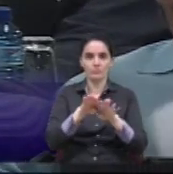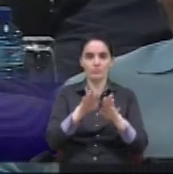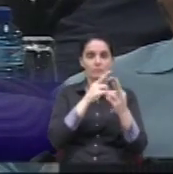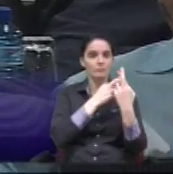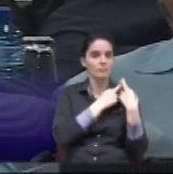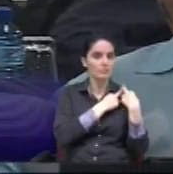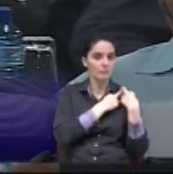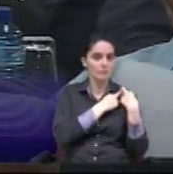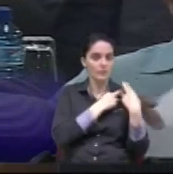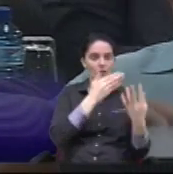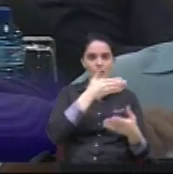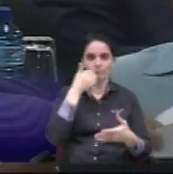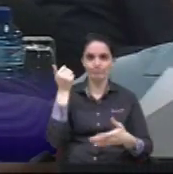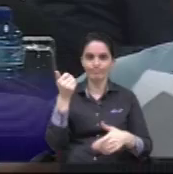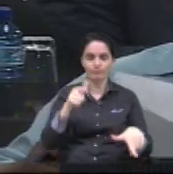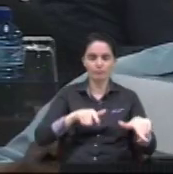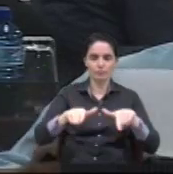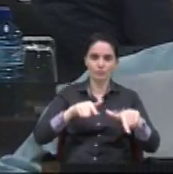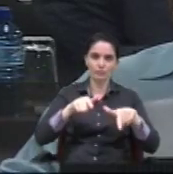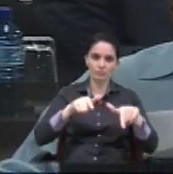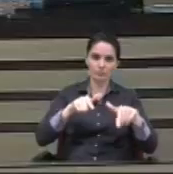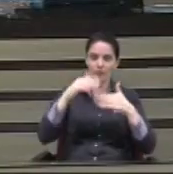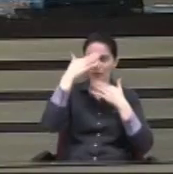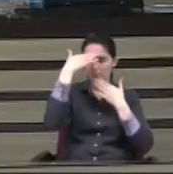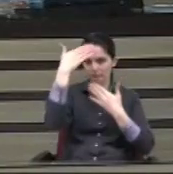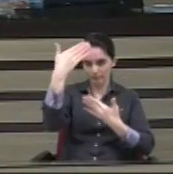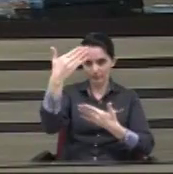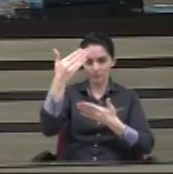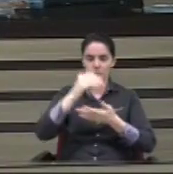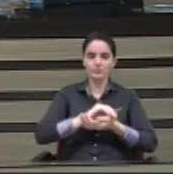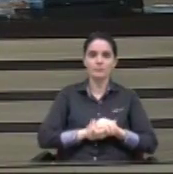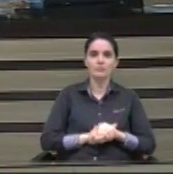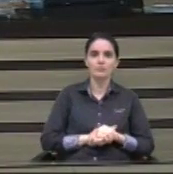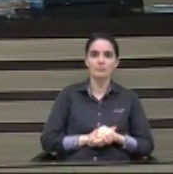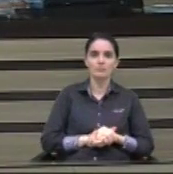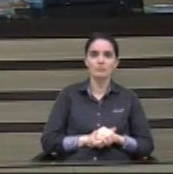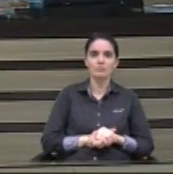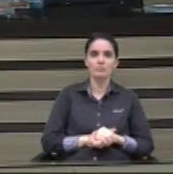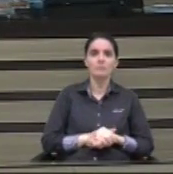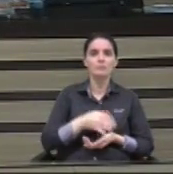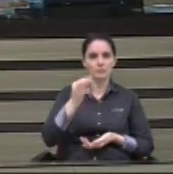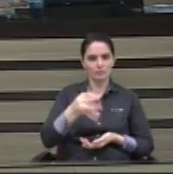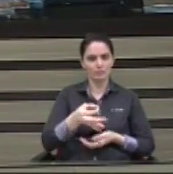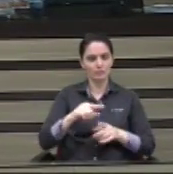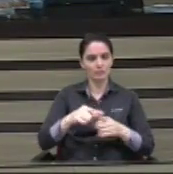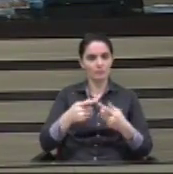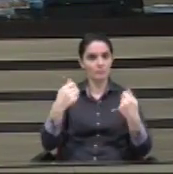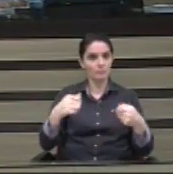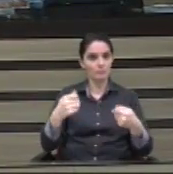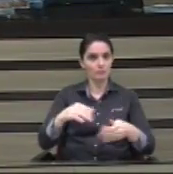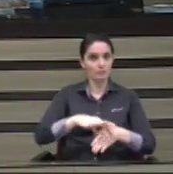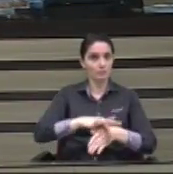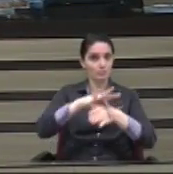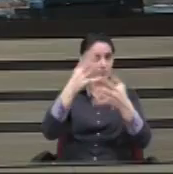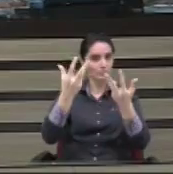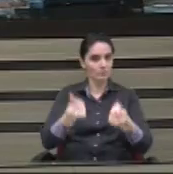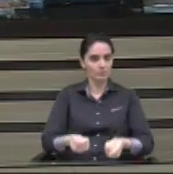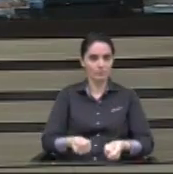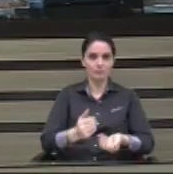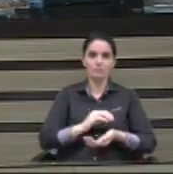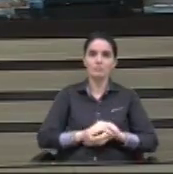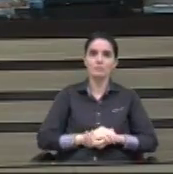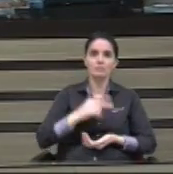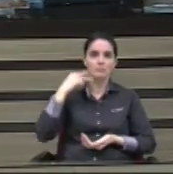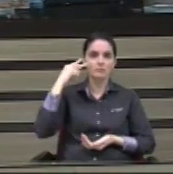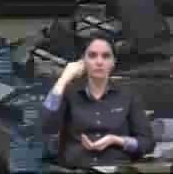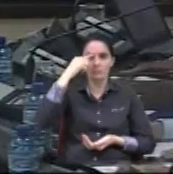que possamos ter agilidade em nosso trabalho. Muito obrigado. O pedido de Vossa Excelência é pertinente, porém eu preciso da anuência dos líderes. Vereador